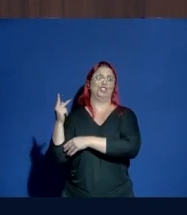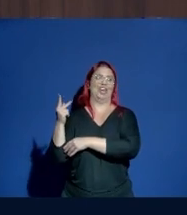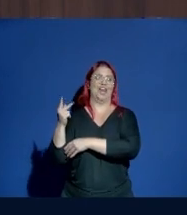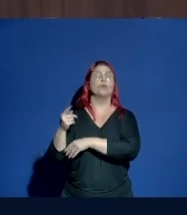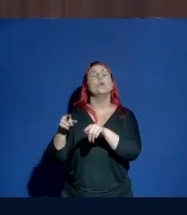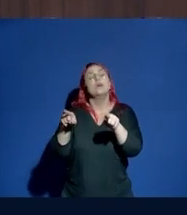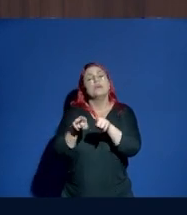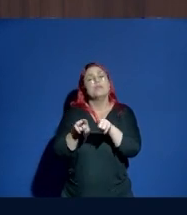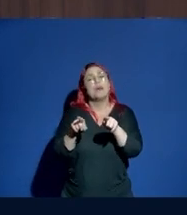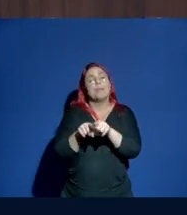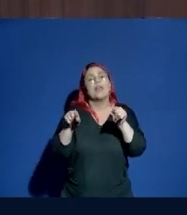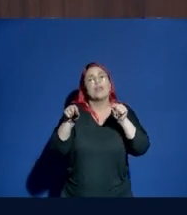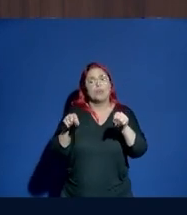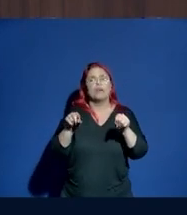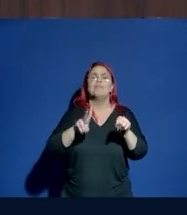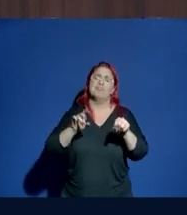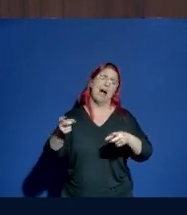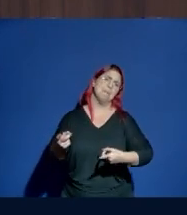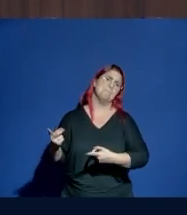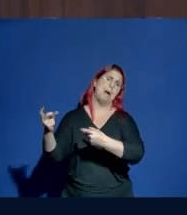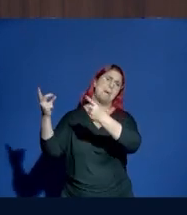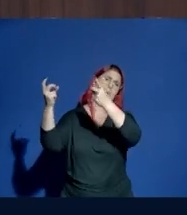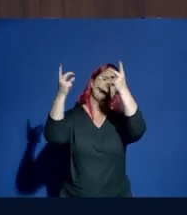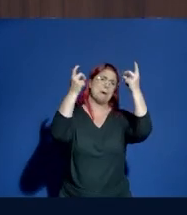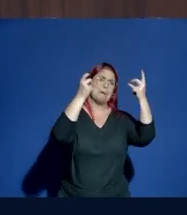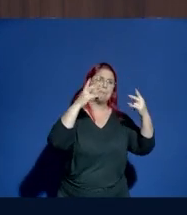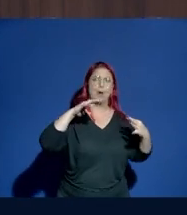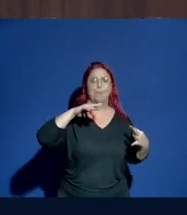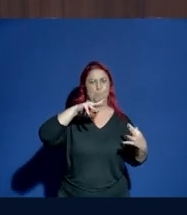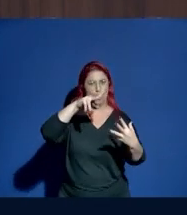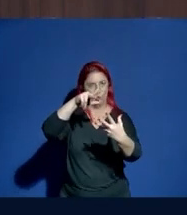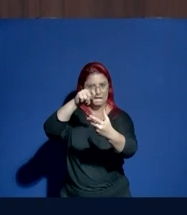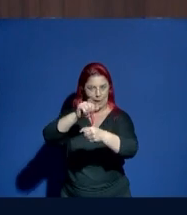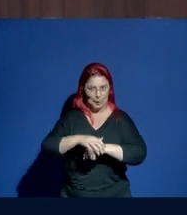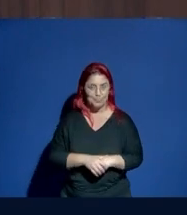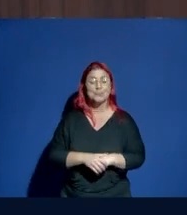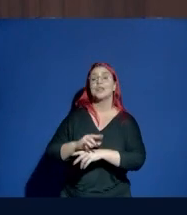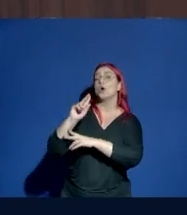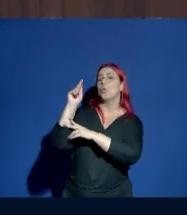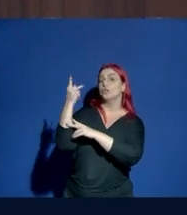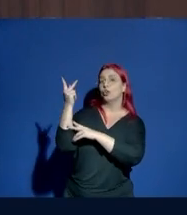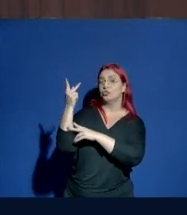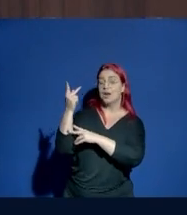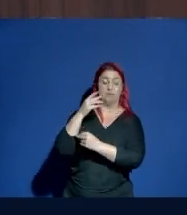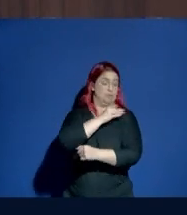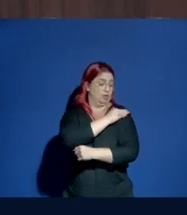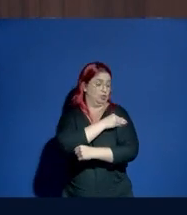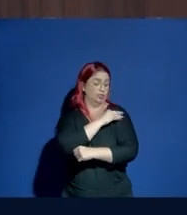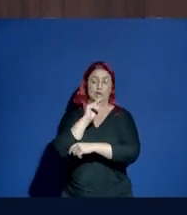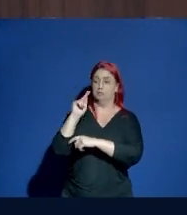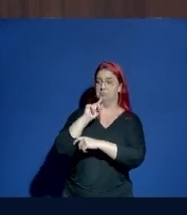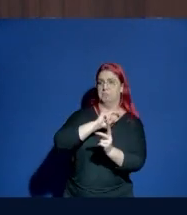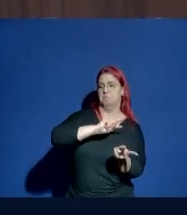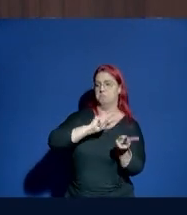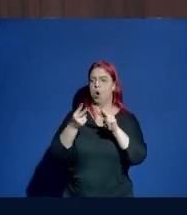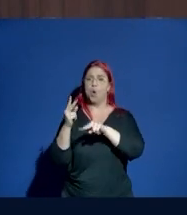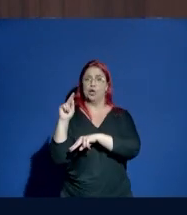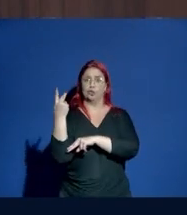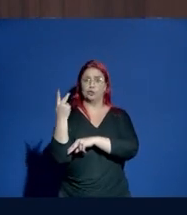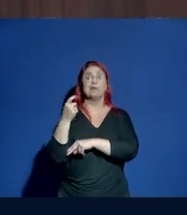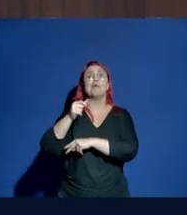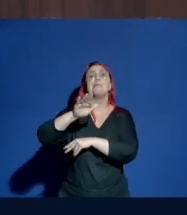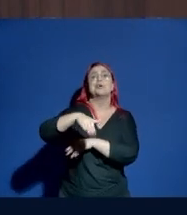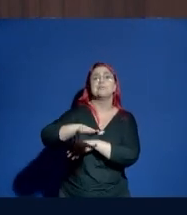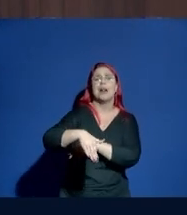que a gente vai exportar Com certeza pro mundo todo e a grande vantagem o hidrogênio é a partir do etanol é mais barato é